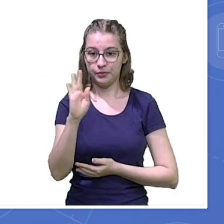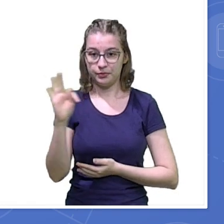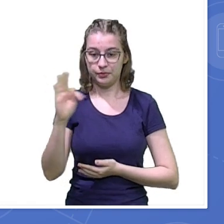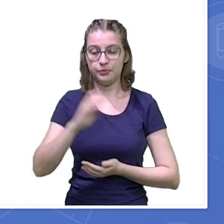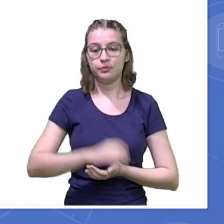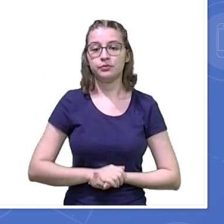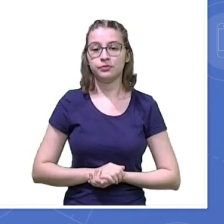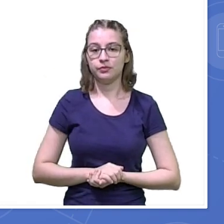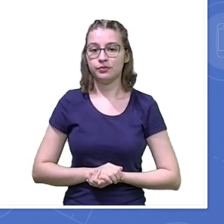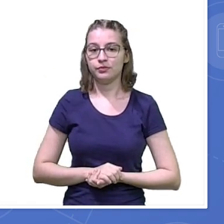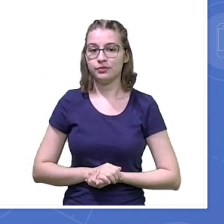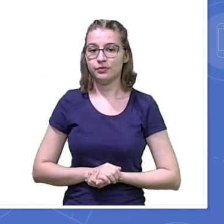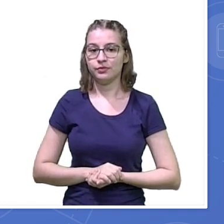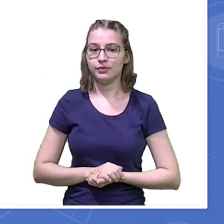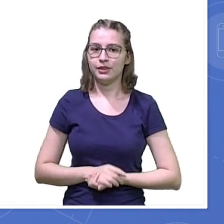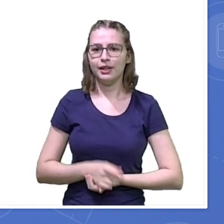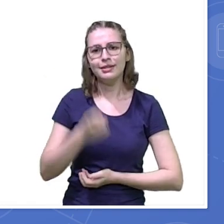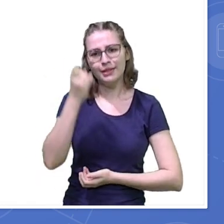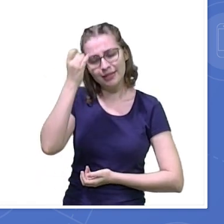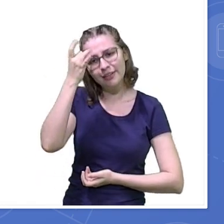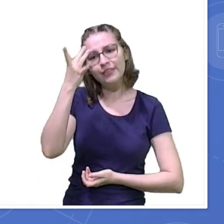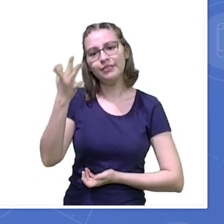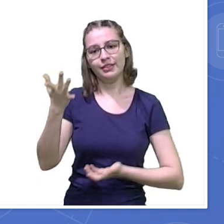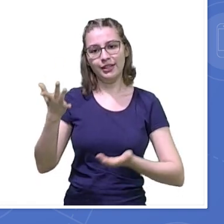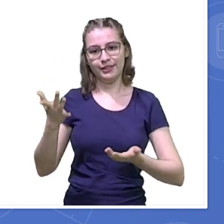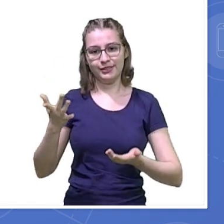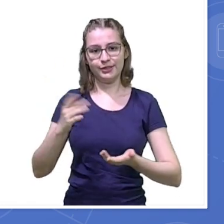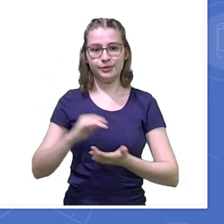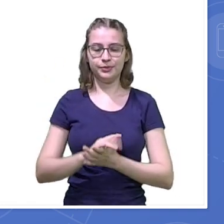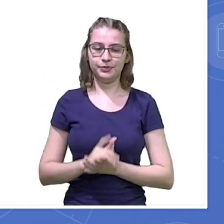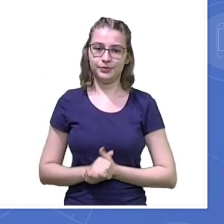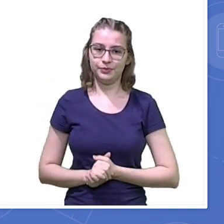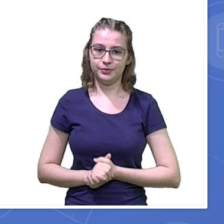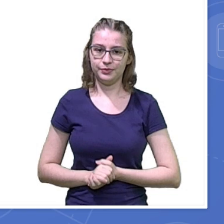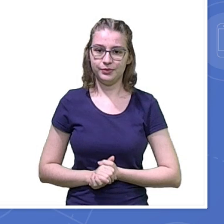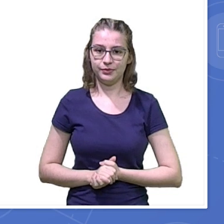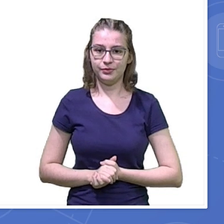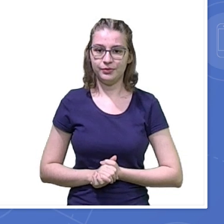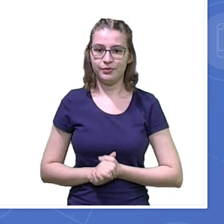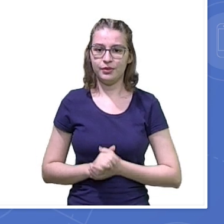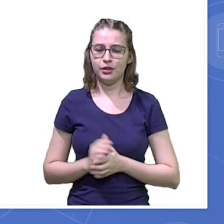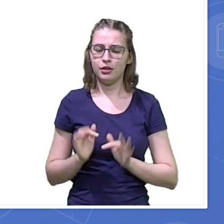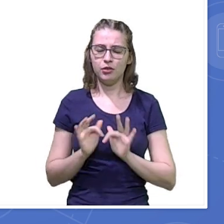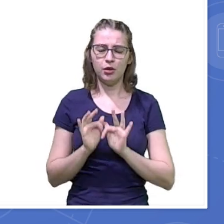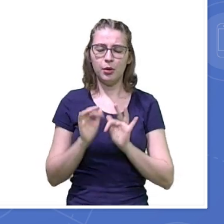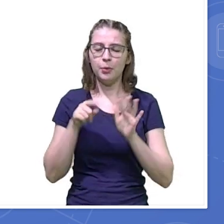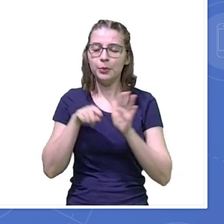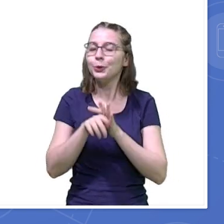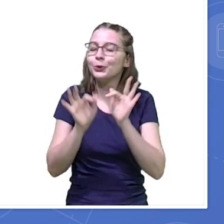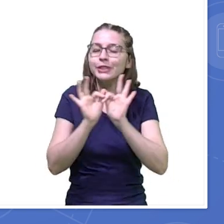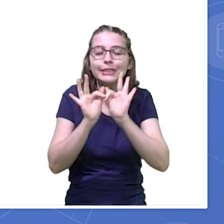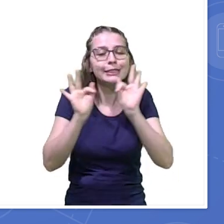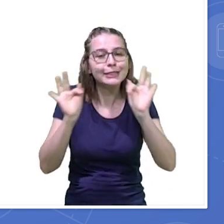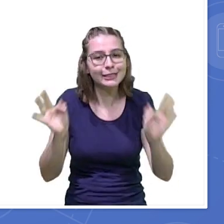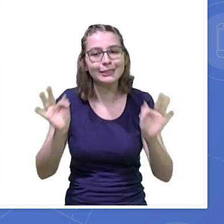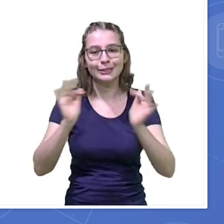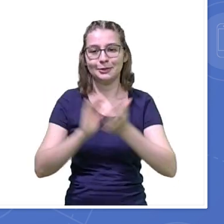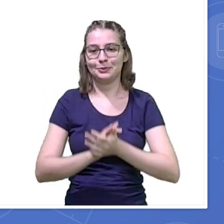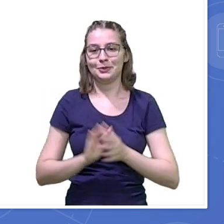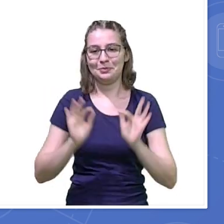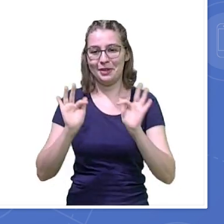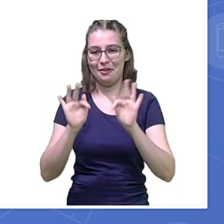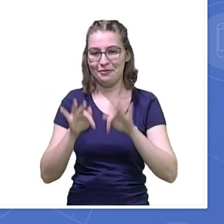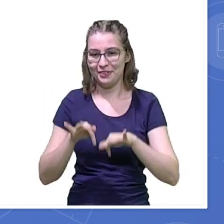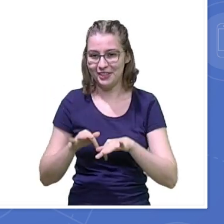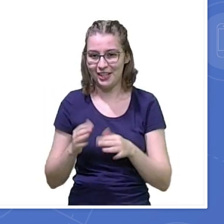Tordesilhas. Isso aí, né, é a questão mesmo bem simples para a gente fechar essa nossa atividade de